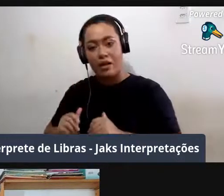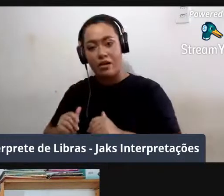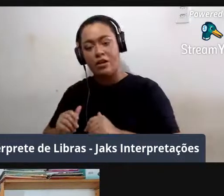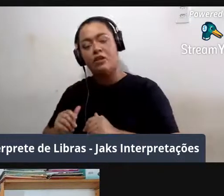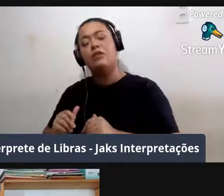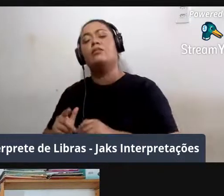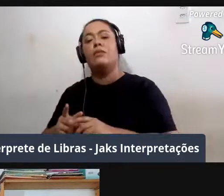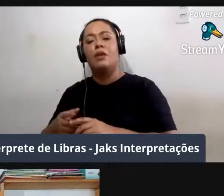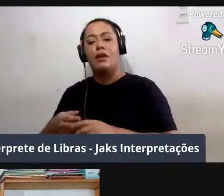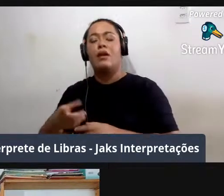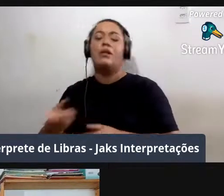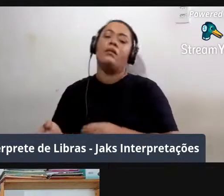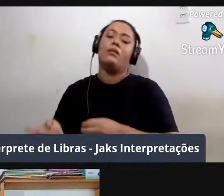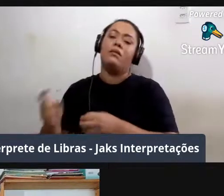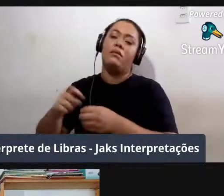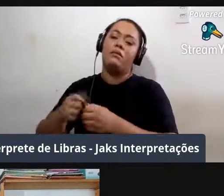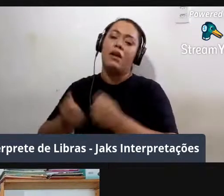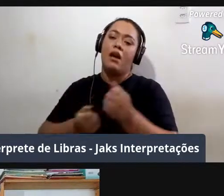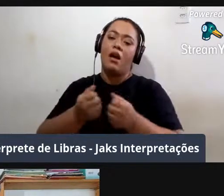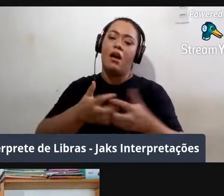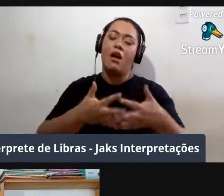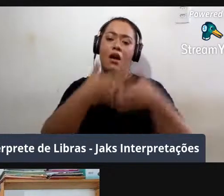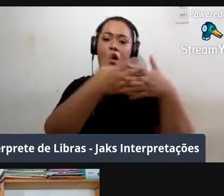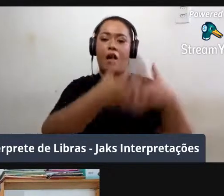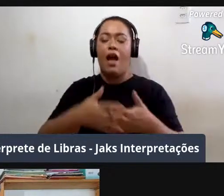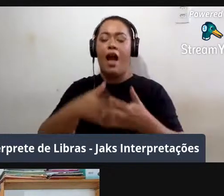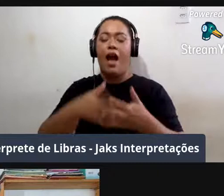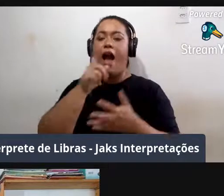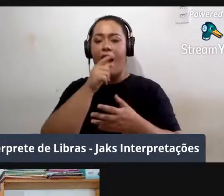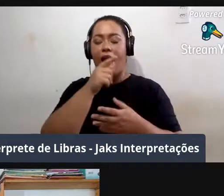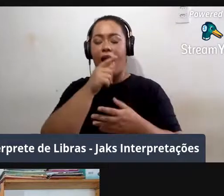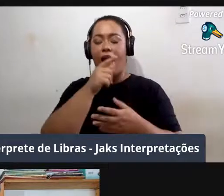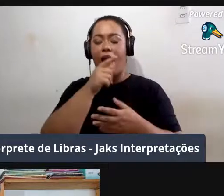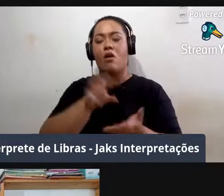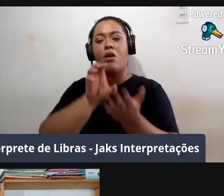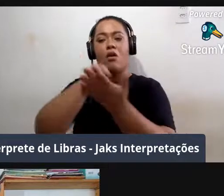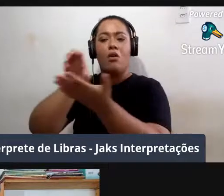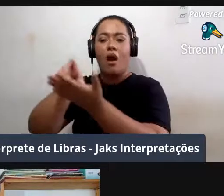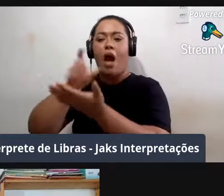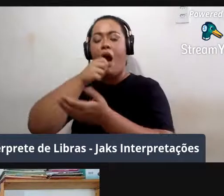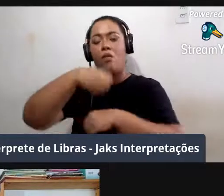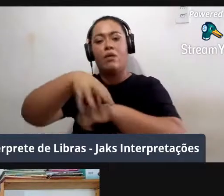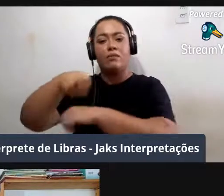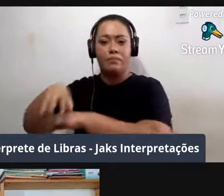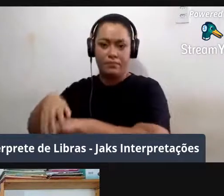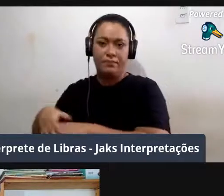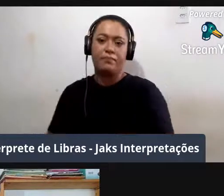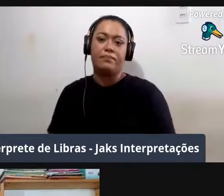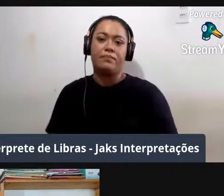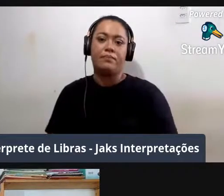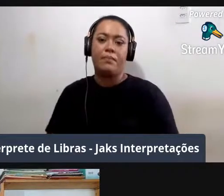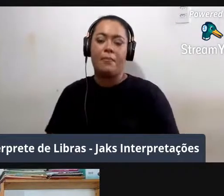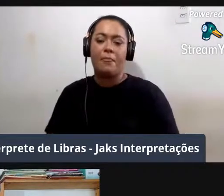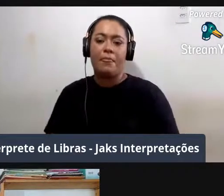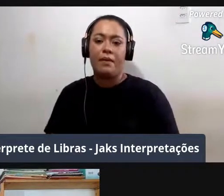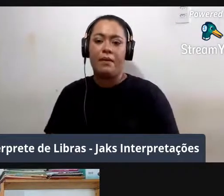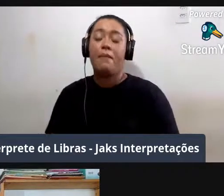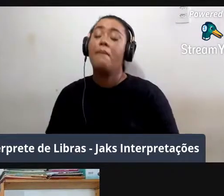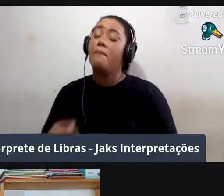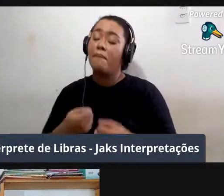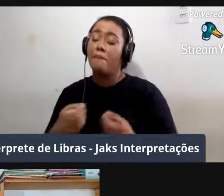abastecer as outras aldeias. Ou seja, tem que comprar água. É, uns vêm